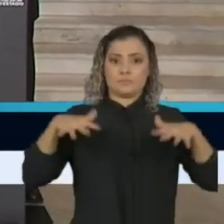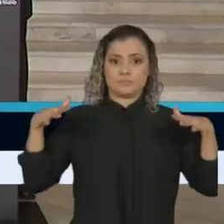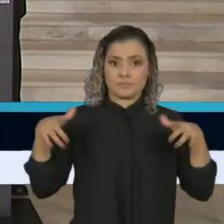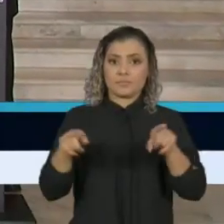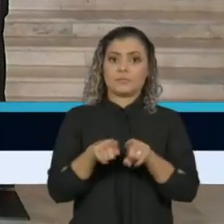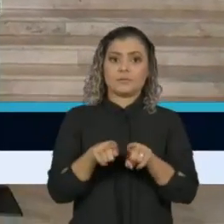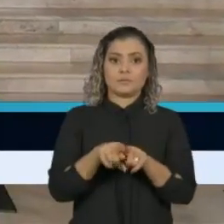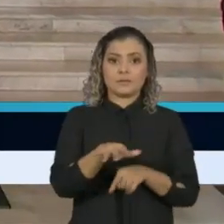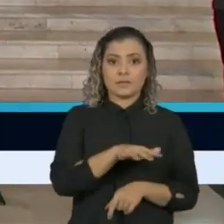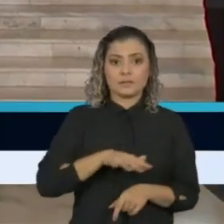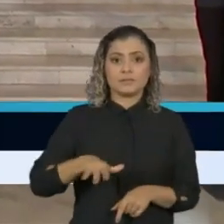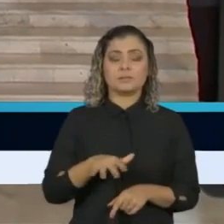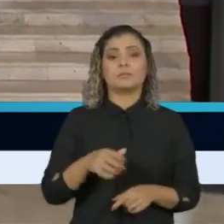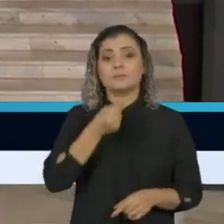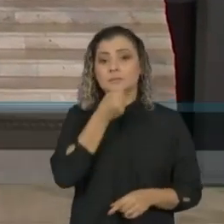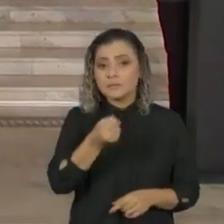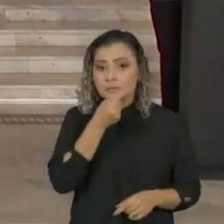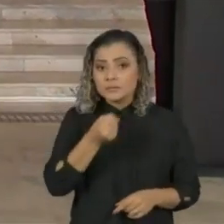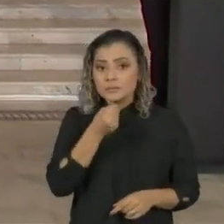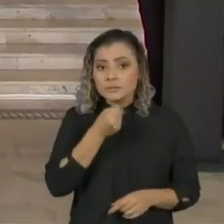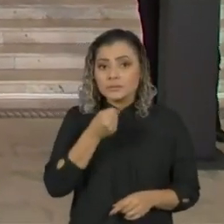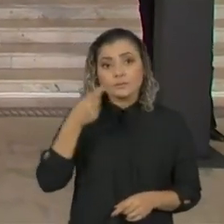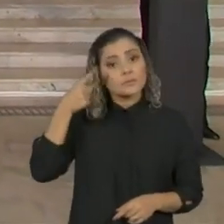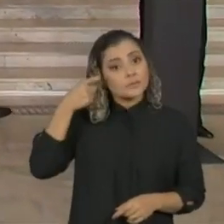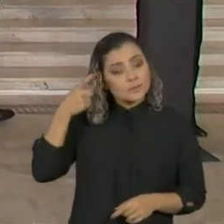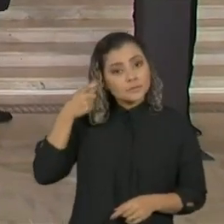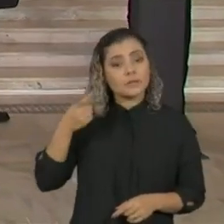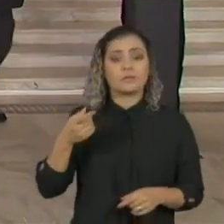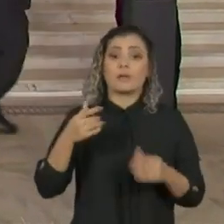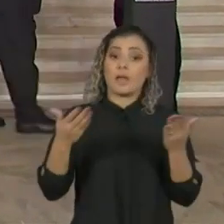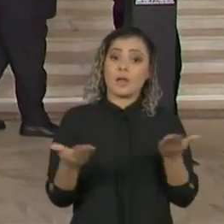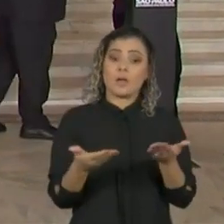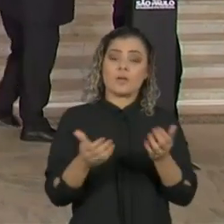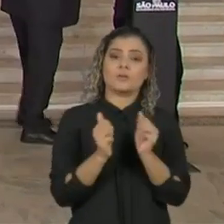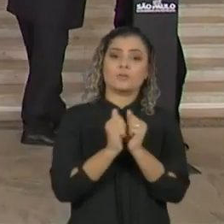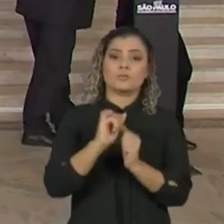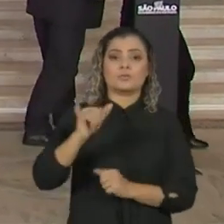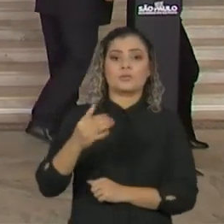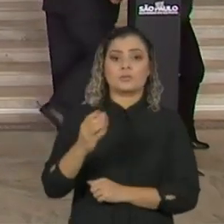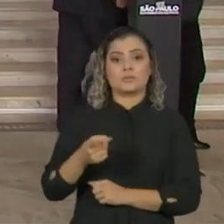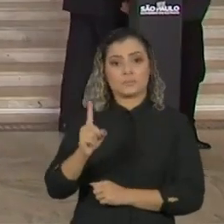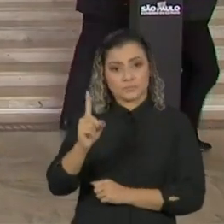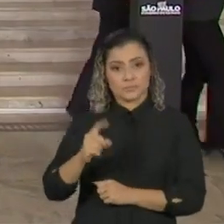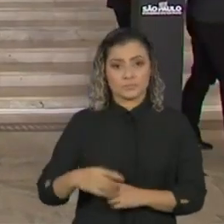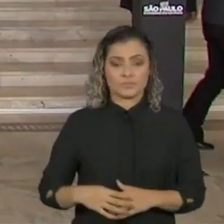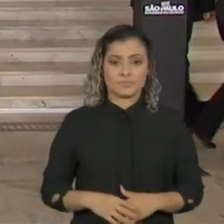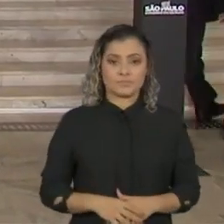íntegra, a entrevista do governador João Dória. Fique agora com o JC1.